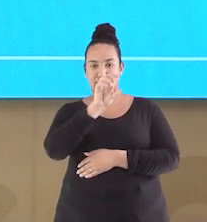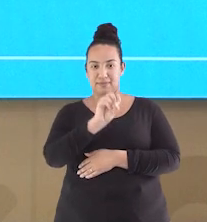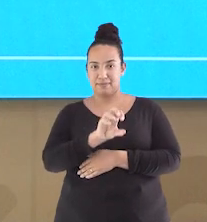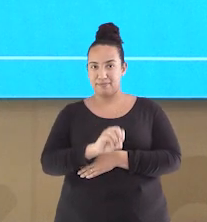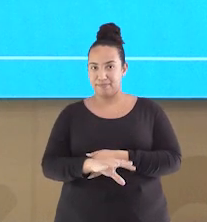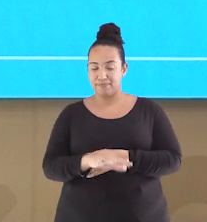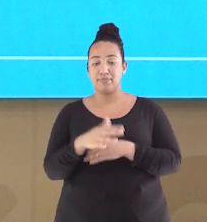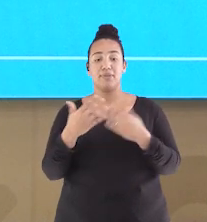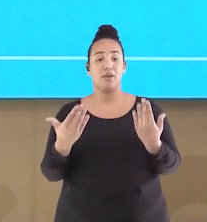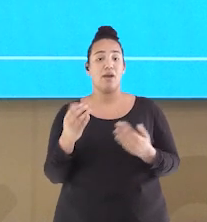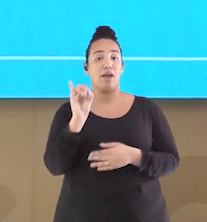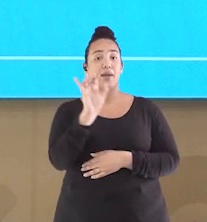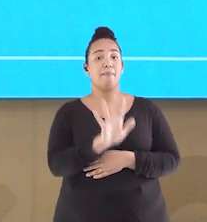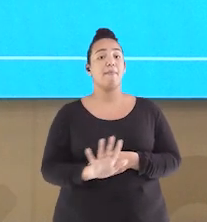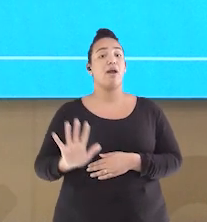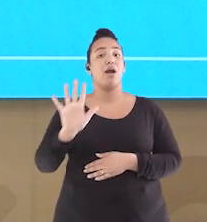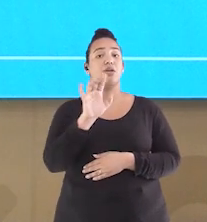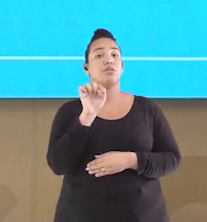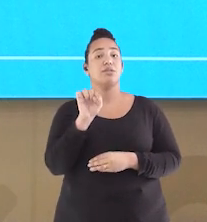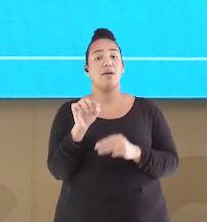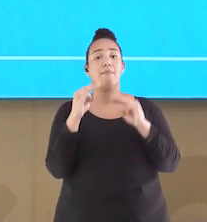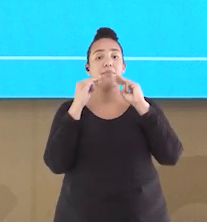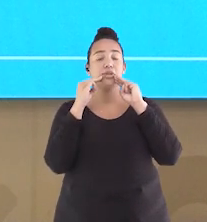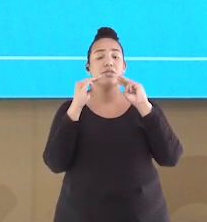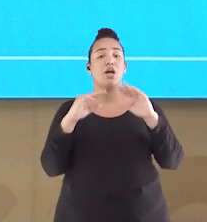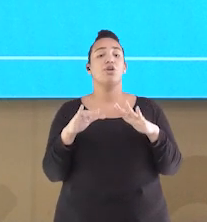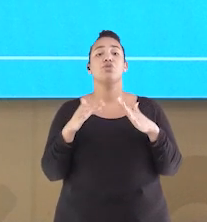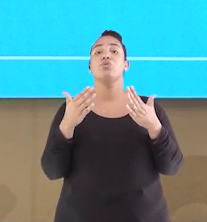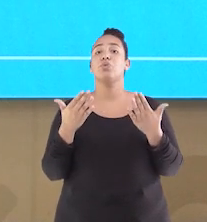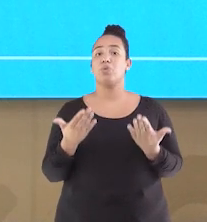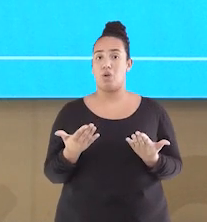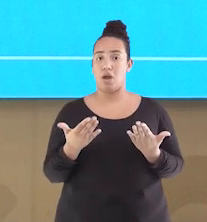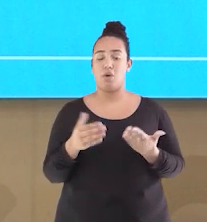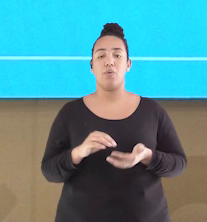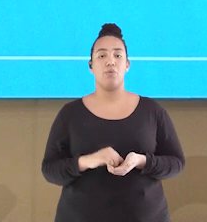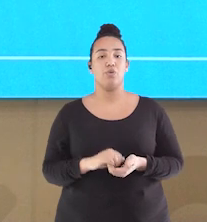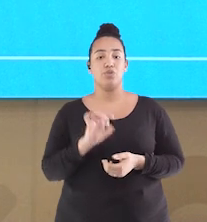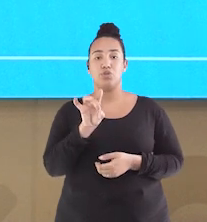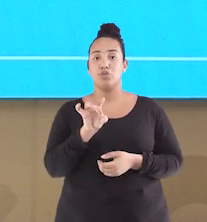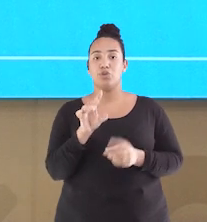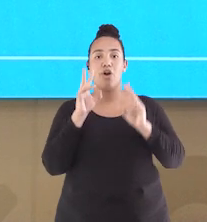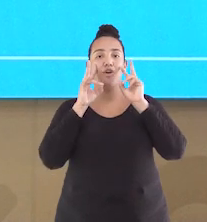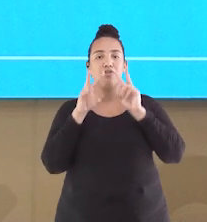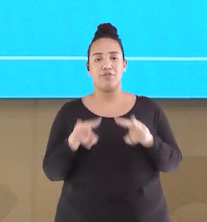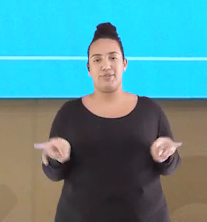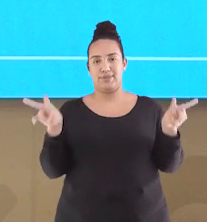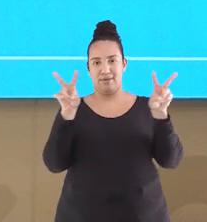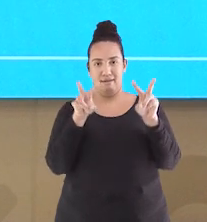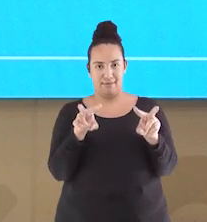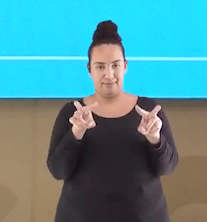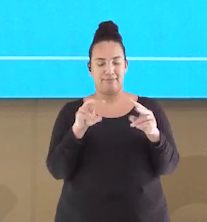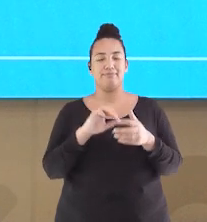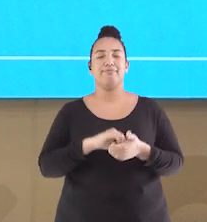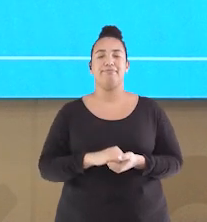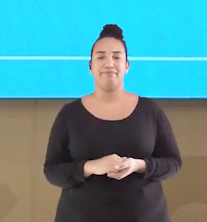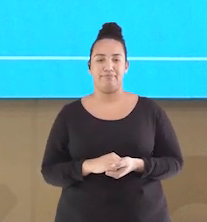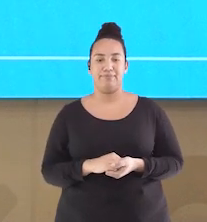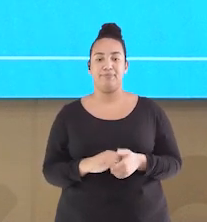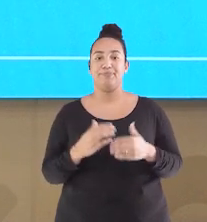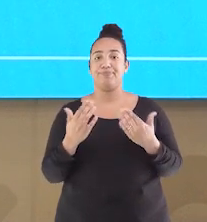que a mensagem transmitida pelo semáforo é apenas de forma visual. Ou seja,